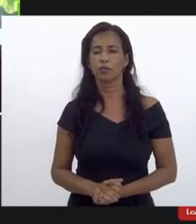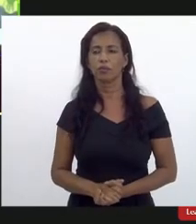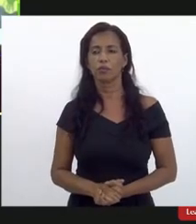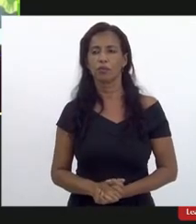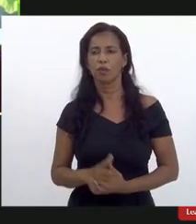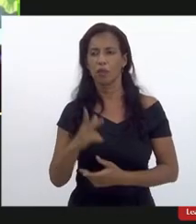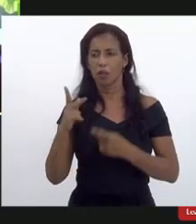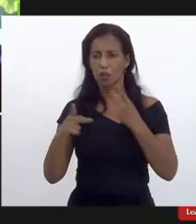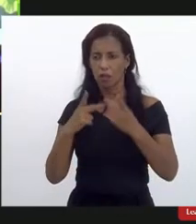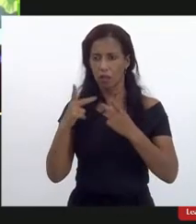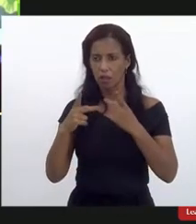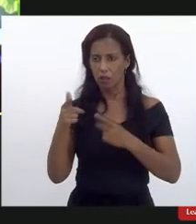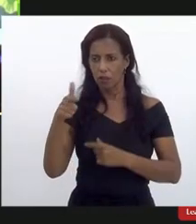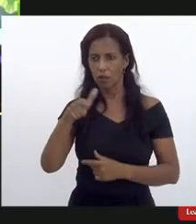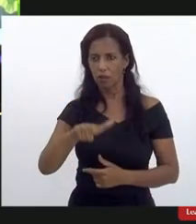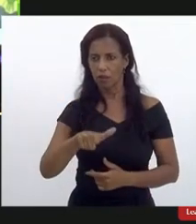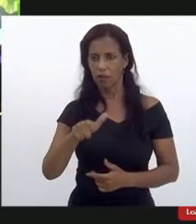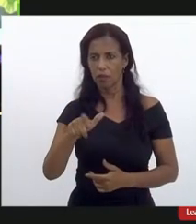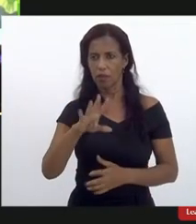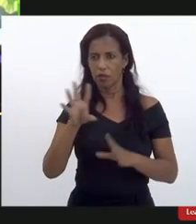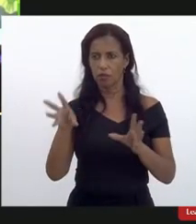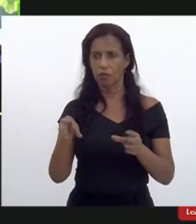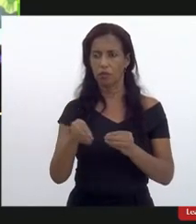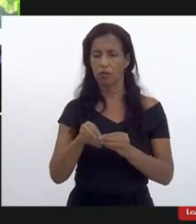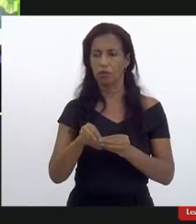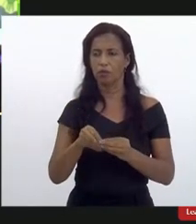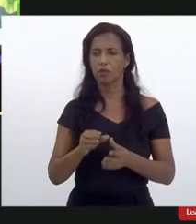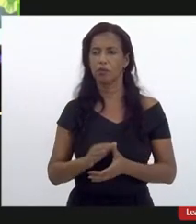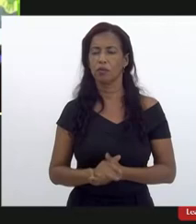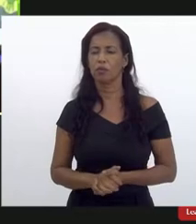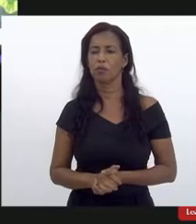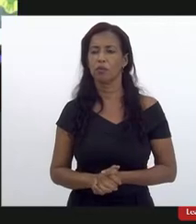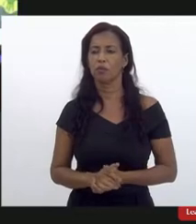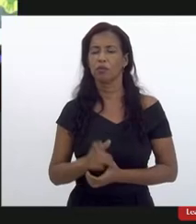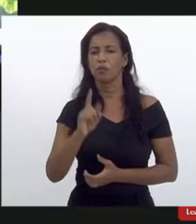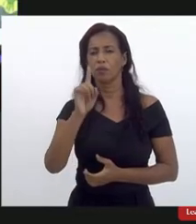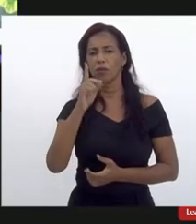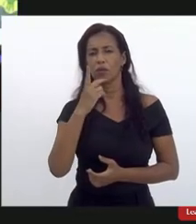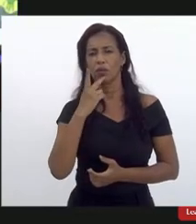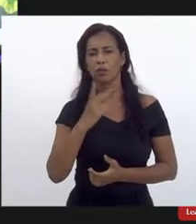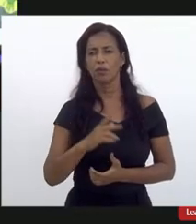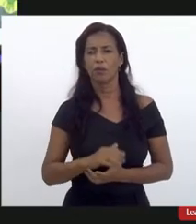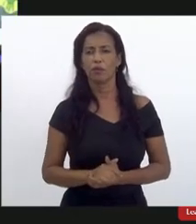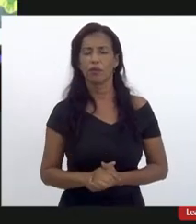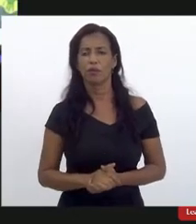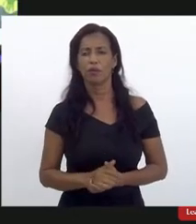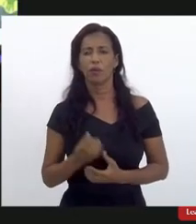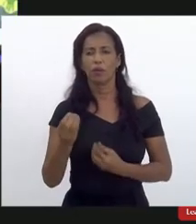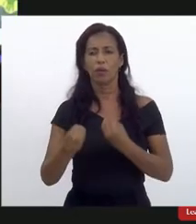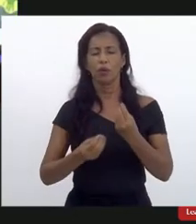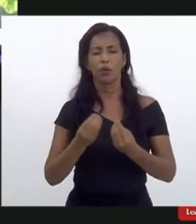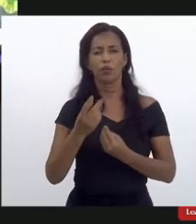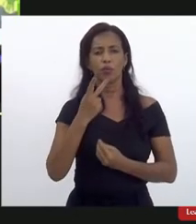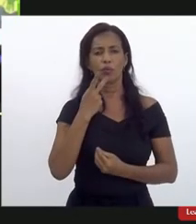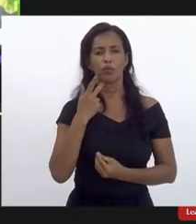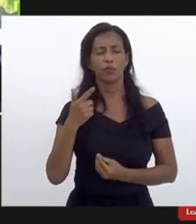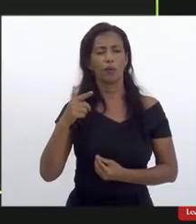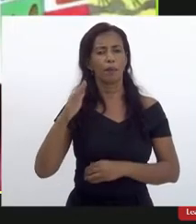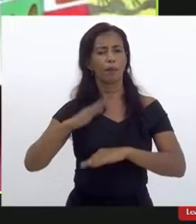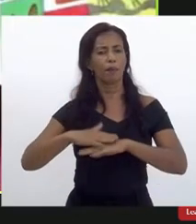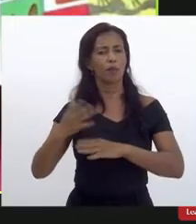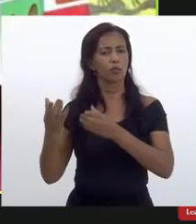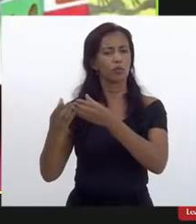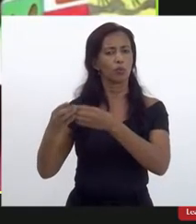você quer fazer uso da palavra novamente para concluir? Eu gostaria só de fazer uma observação. Como o senhor falou na realização de mais um